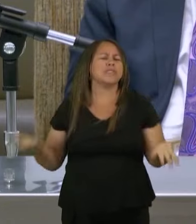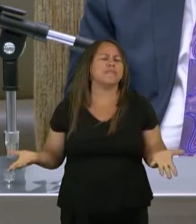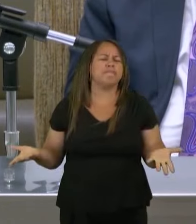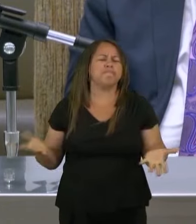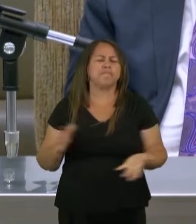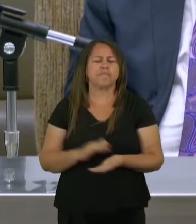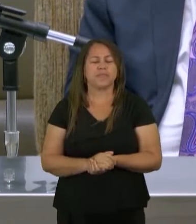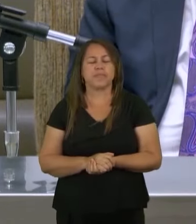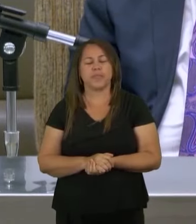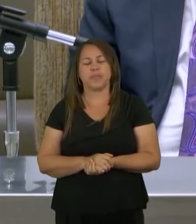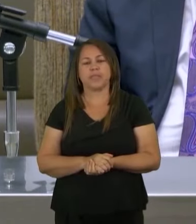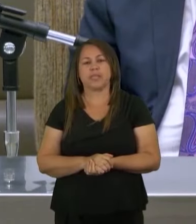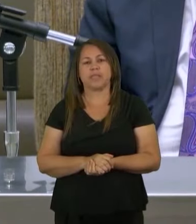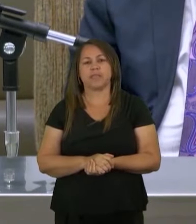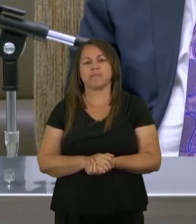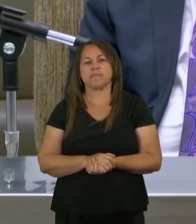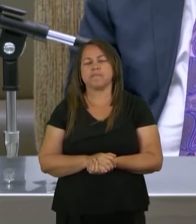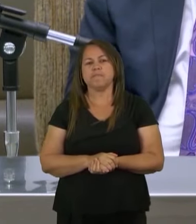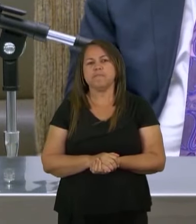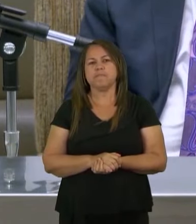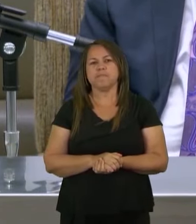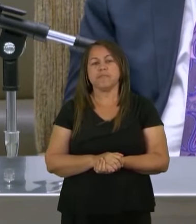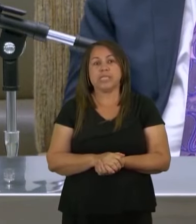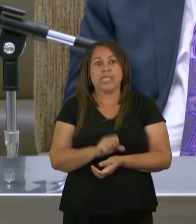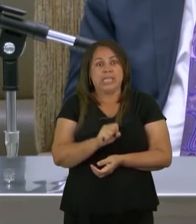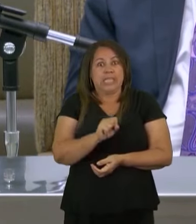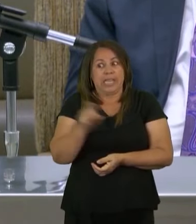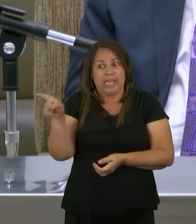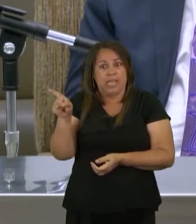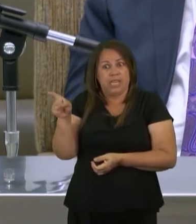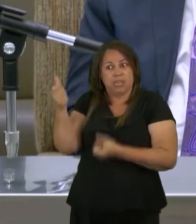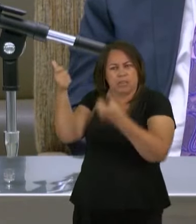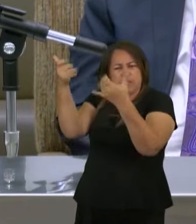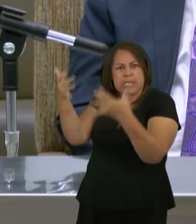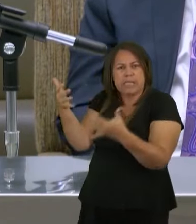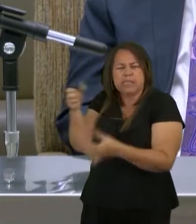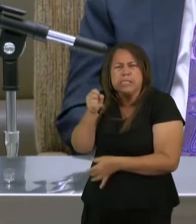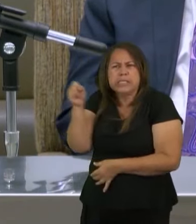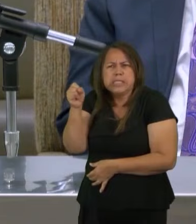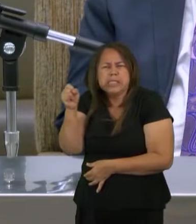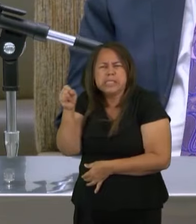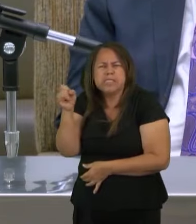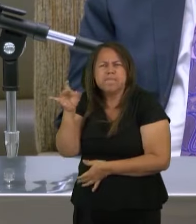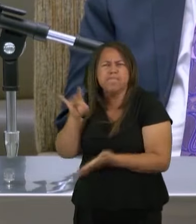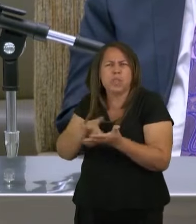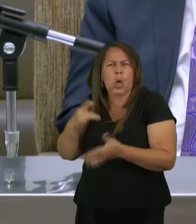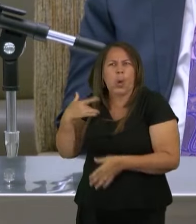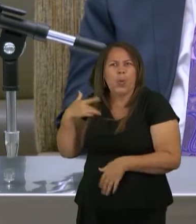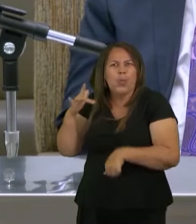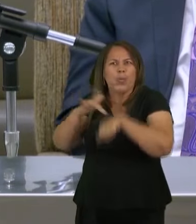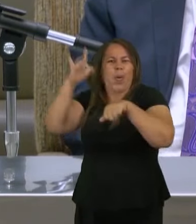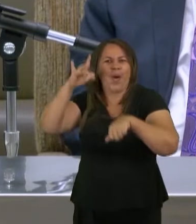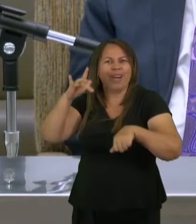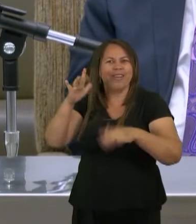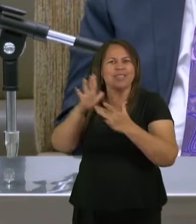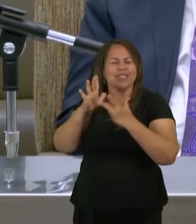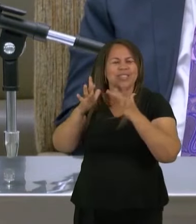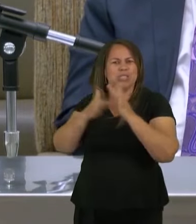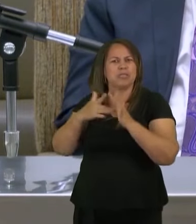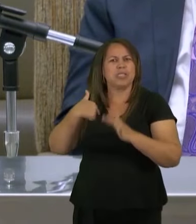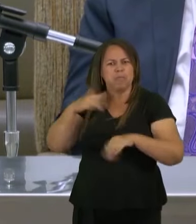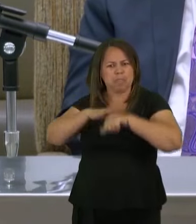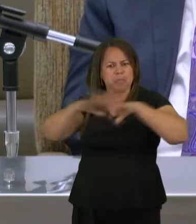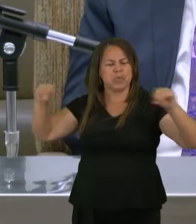dizia: se tão somente tocar nas suas vestes, sararei. O que ela